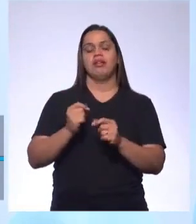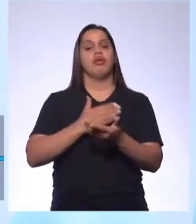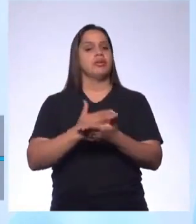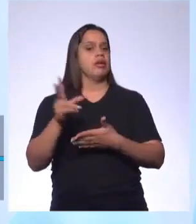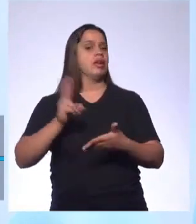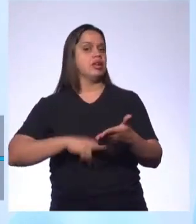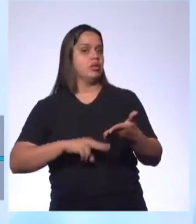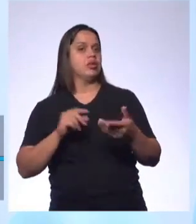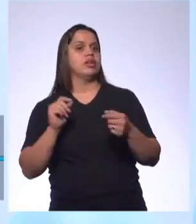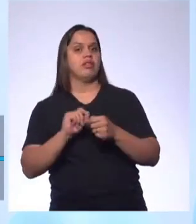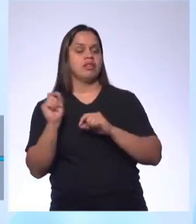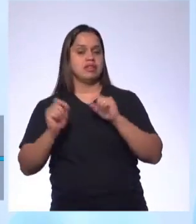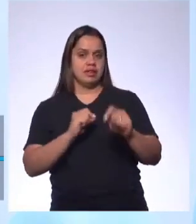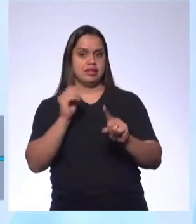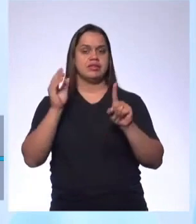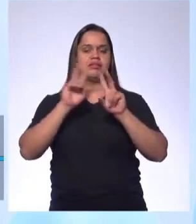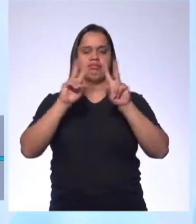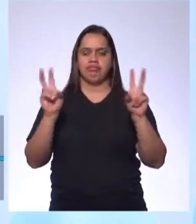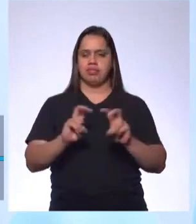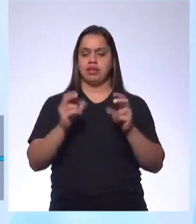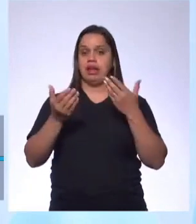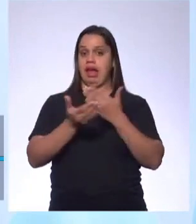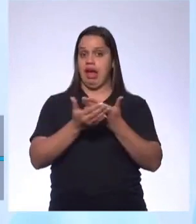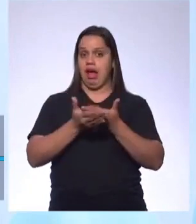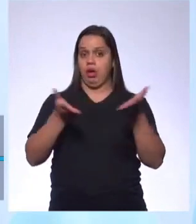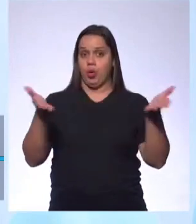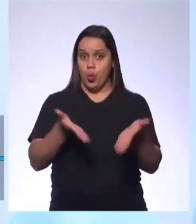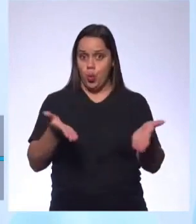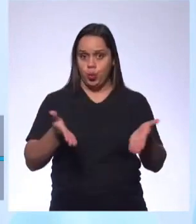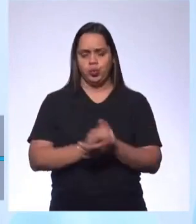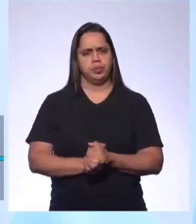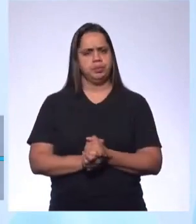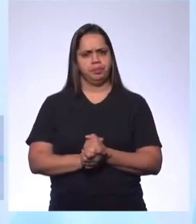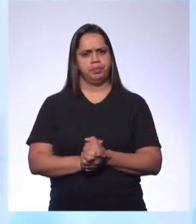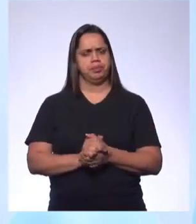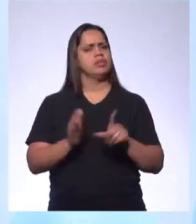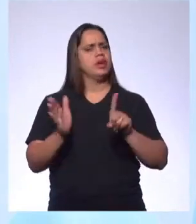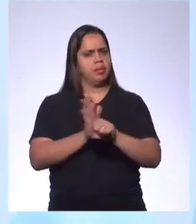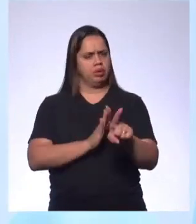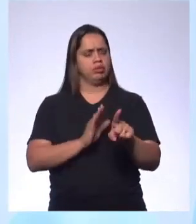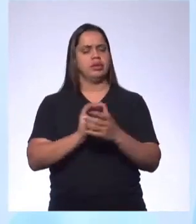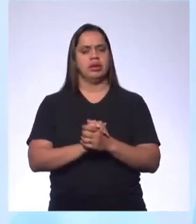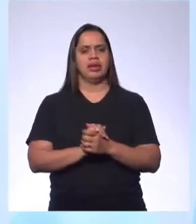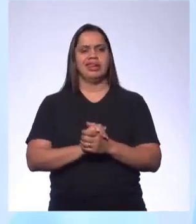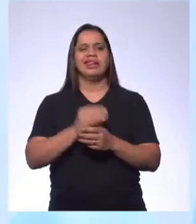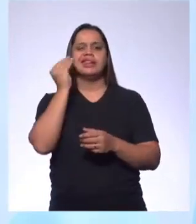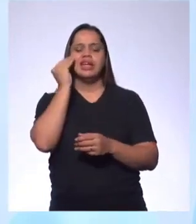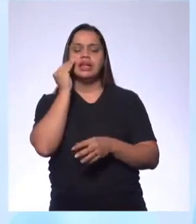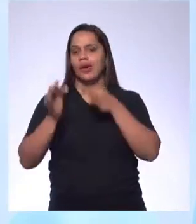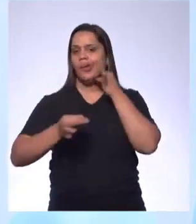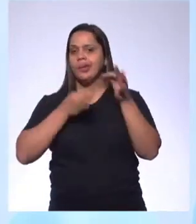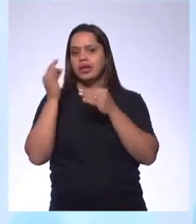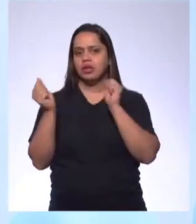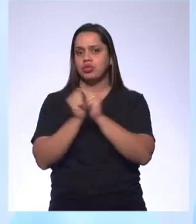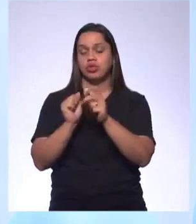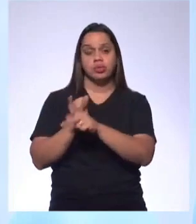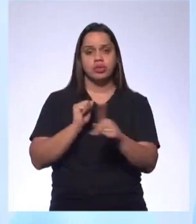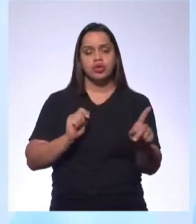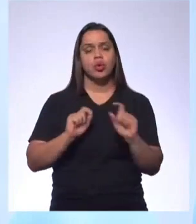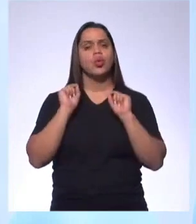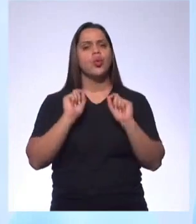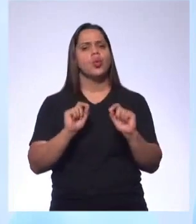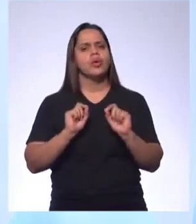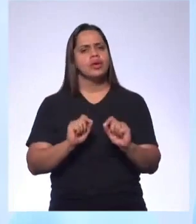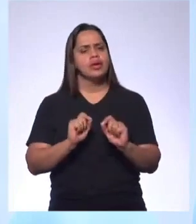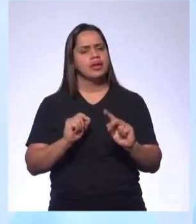tal e vai para esse assunto que é o assunto da aula de hoje. O que seria, tentem comentar com os alunos, tá, professores? O que